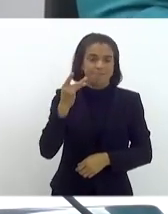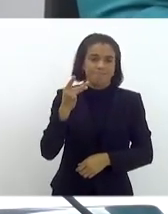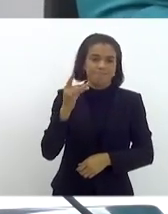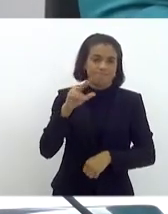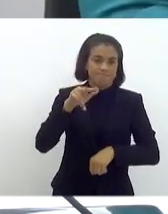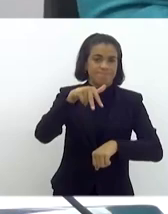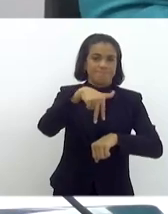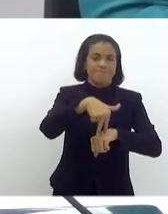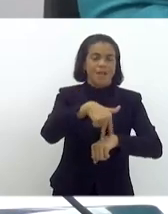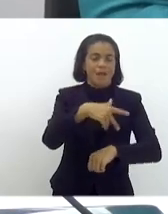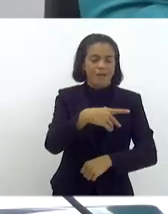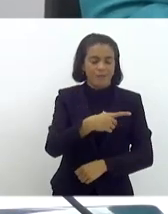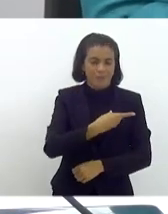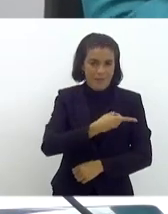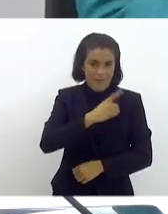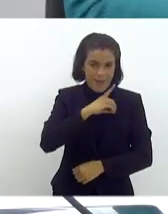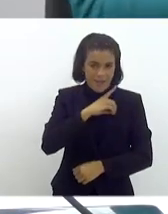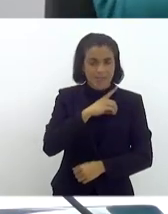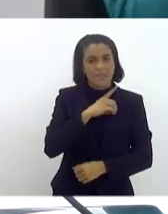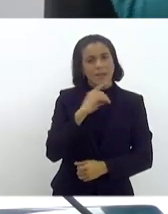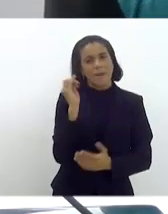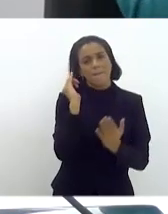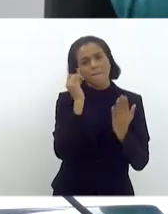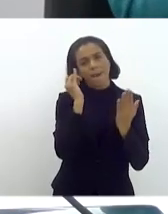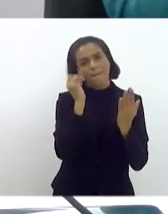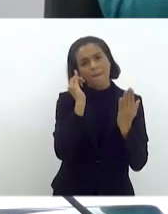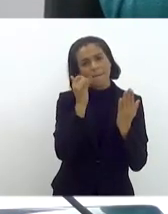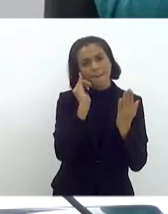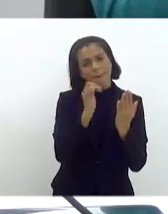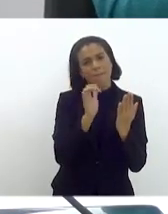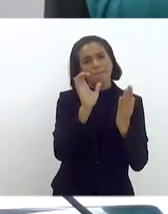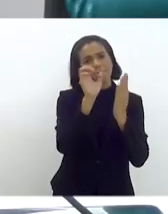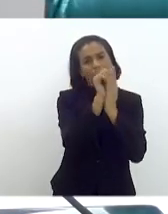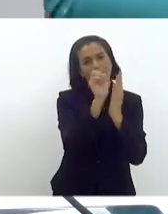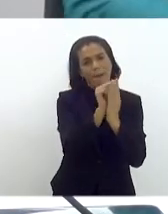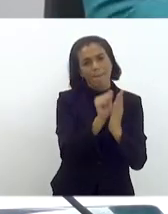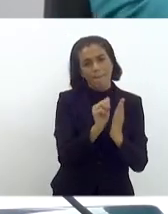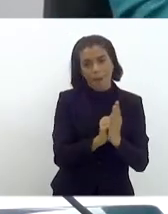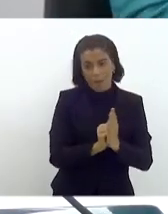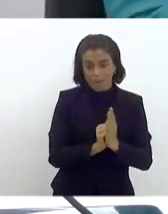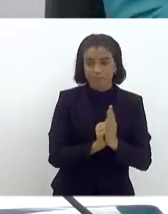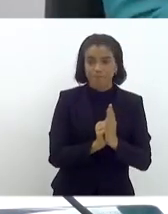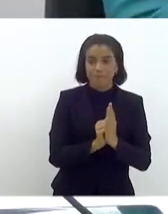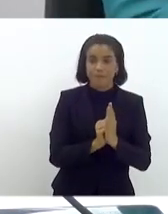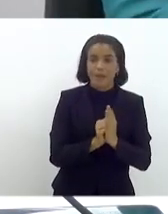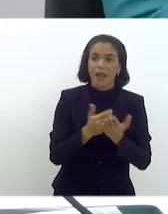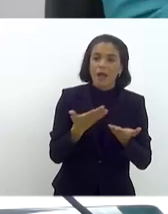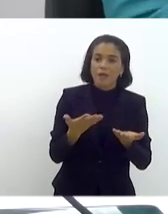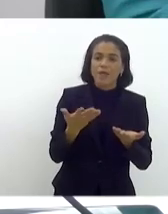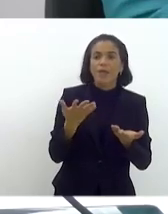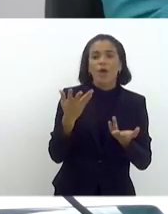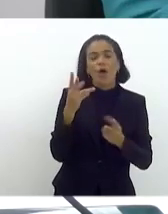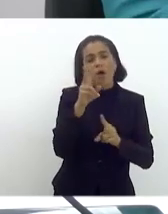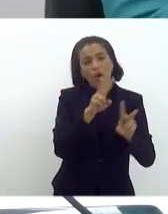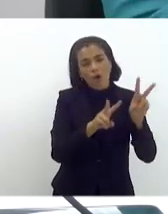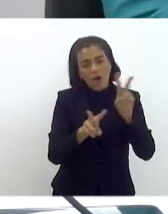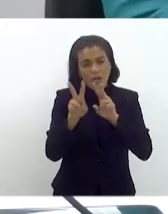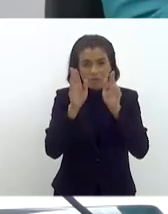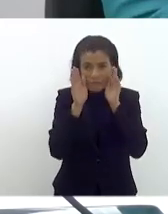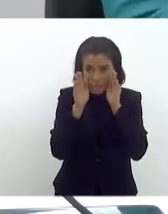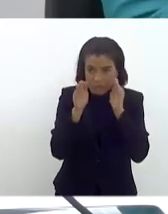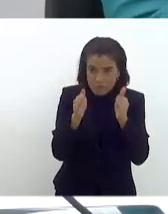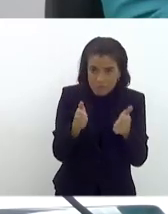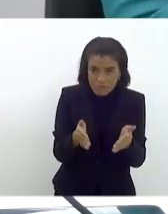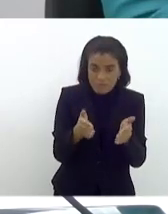e prestar um depoimento e confirmar aquelas questões né aí olhando especificamente